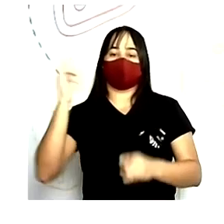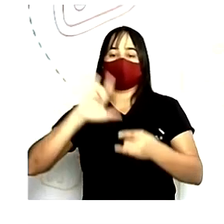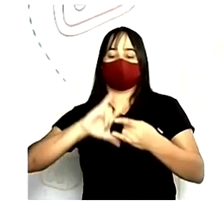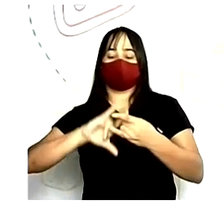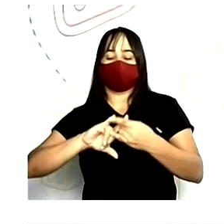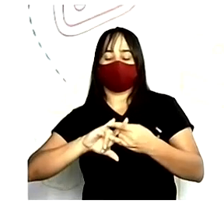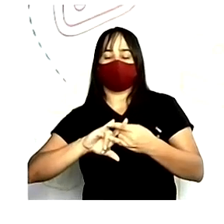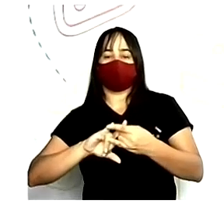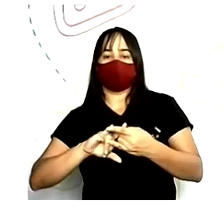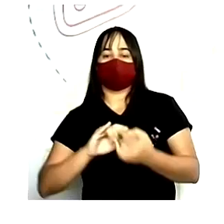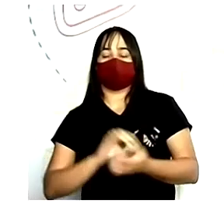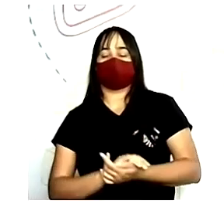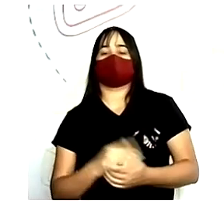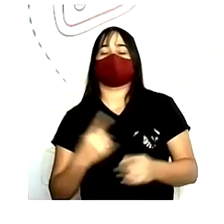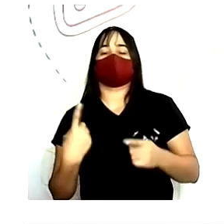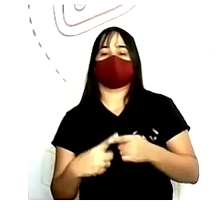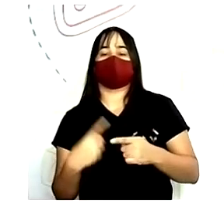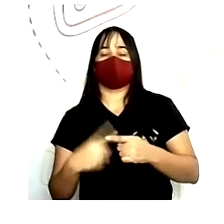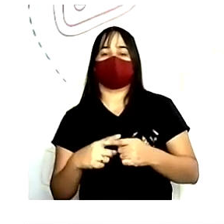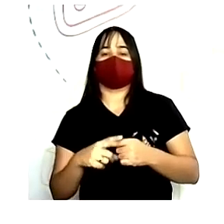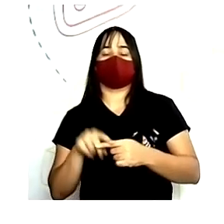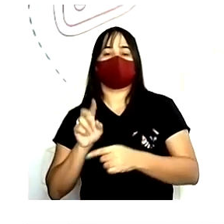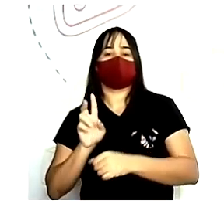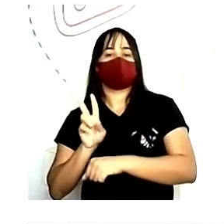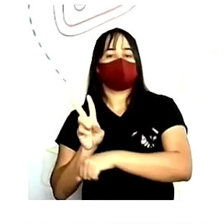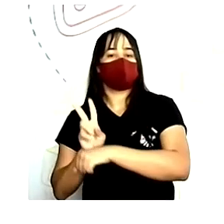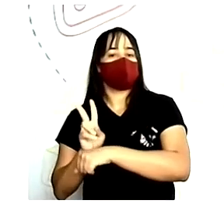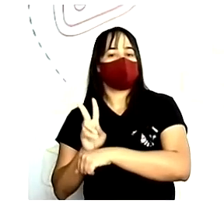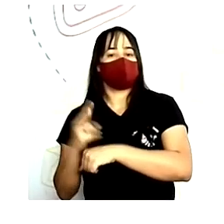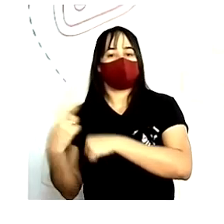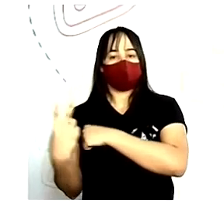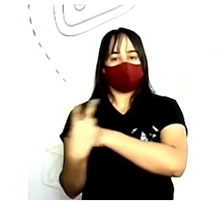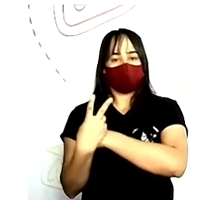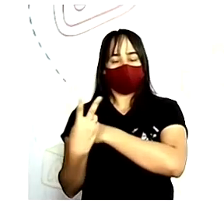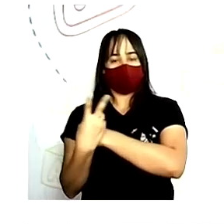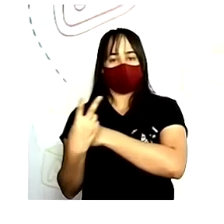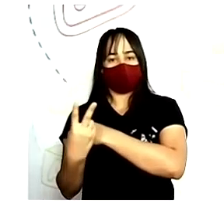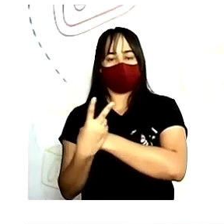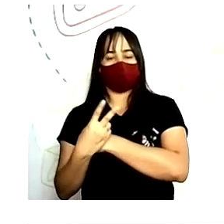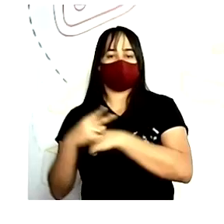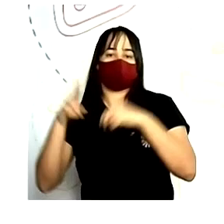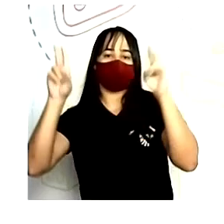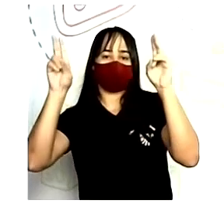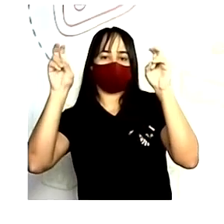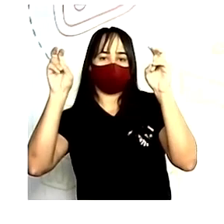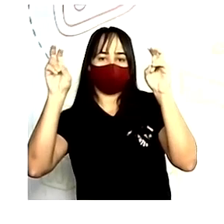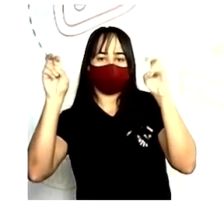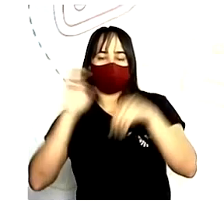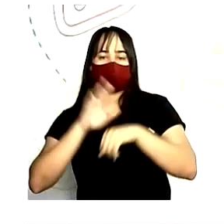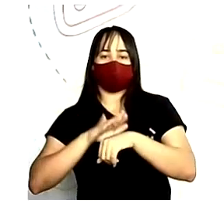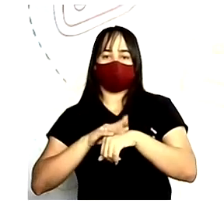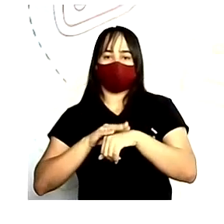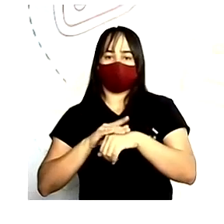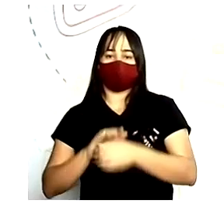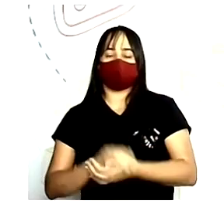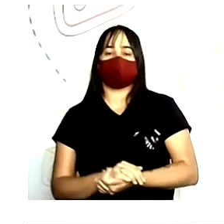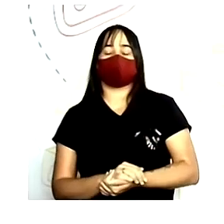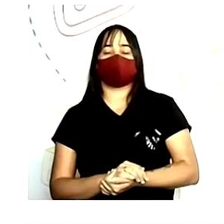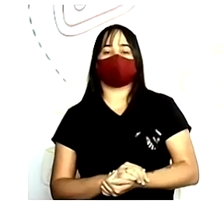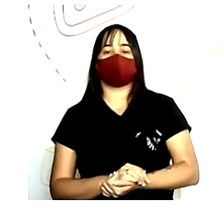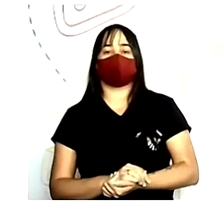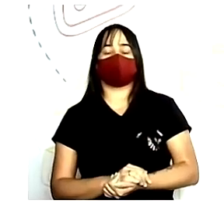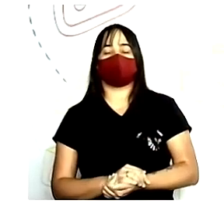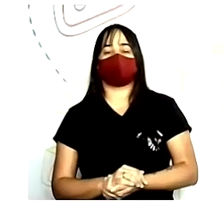protegem de riscos de doenças sexualmente transmissíveis. Existem diversos métodos anticoncepcionais